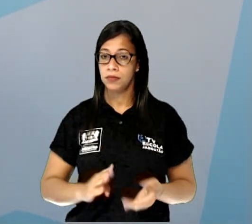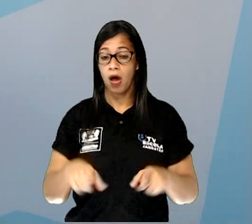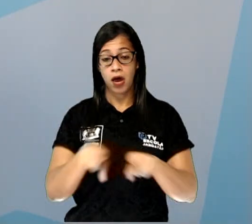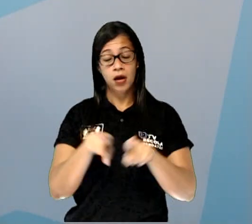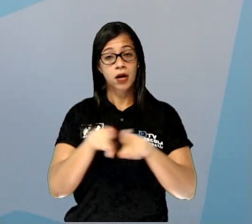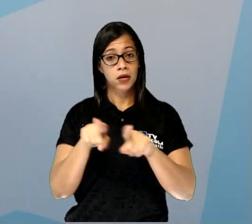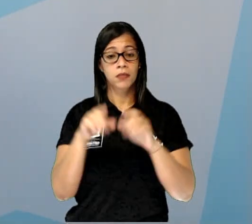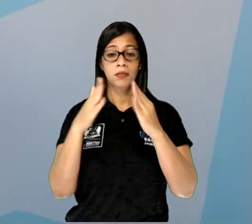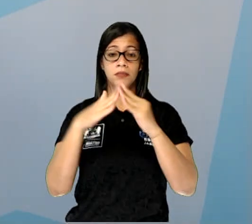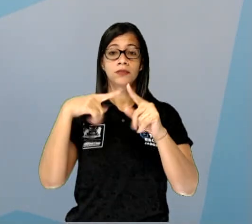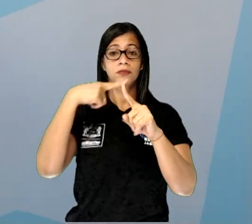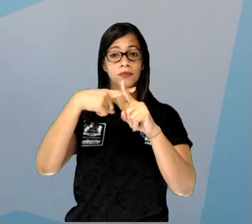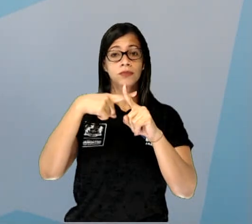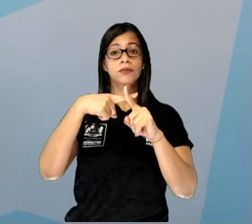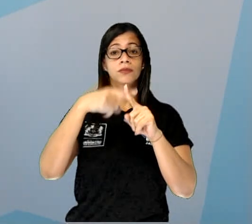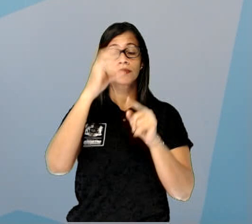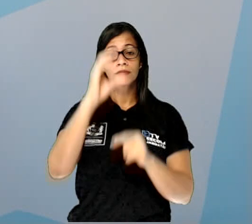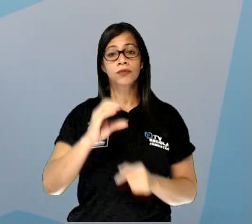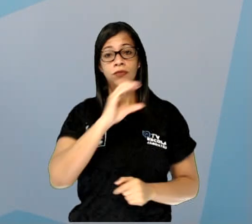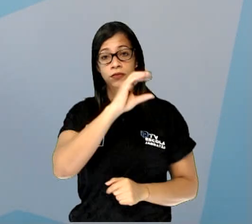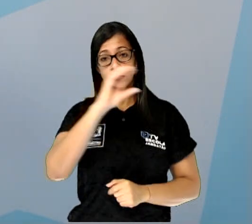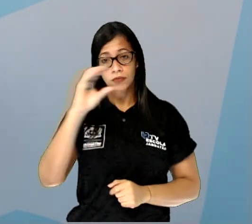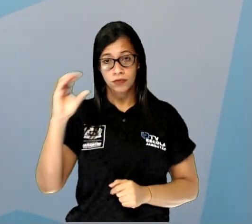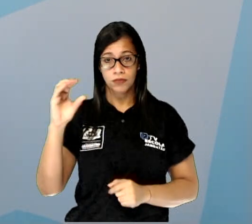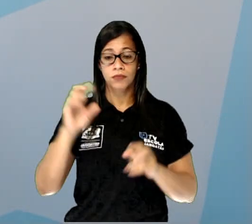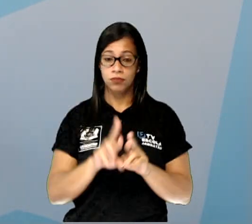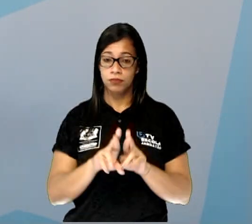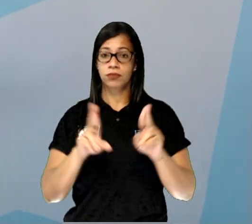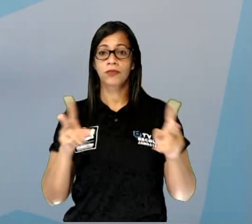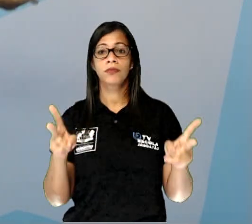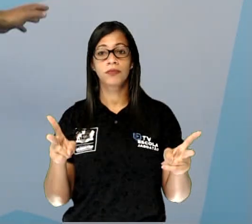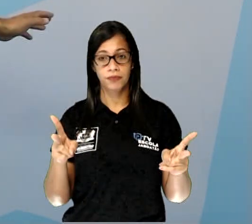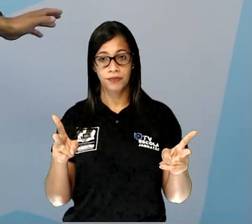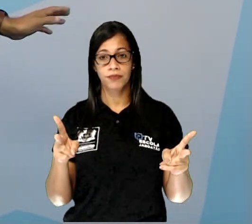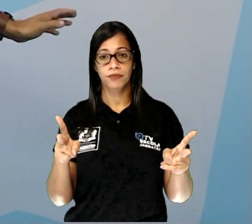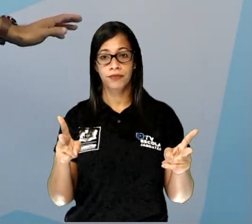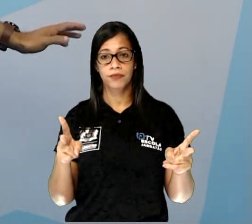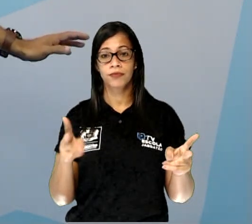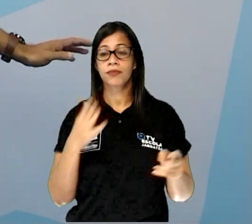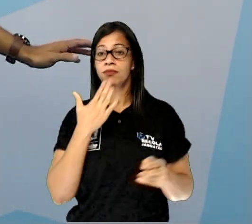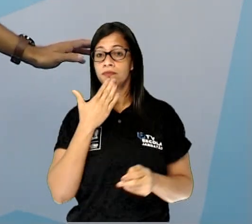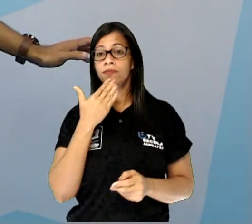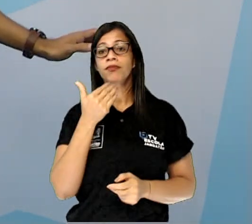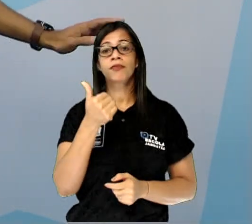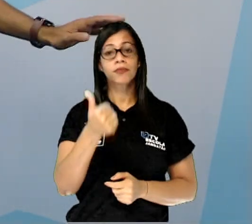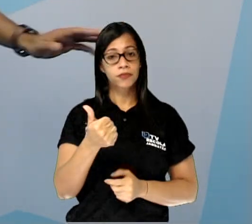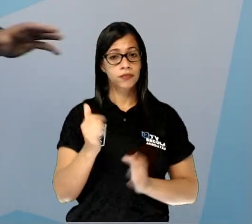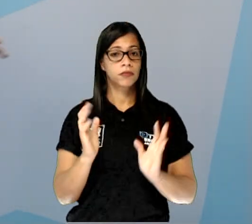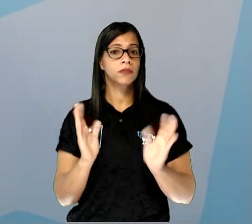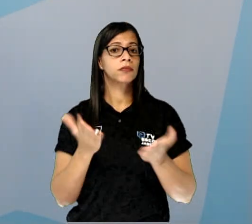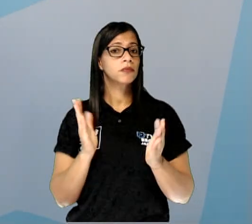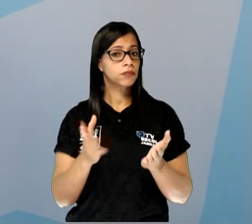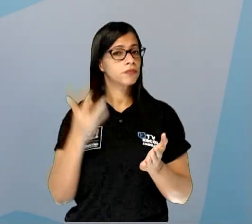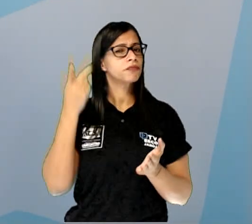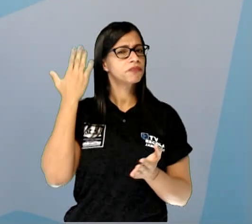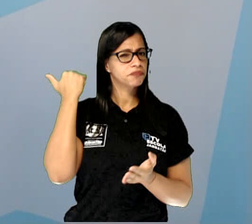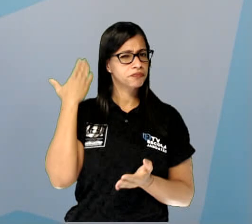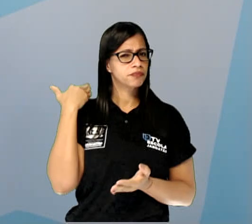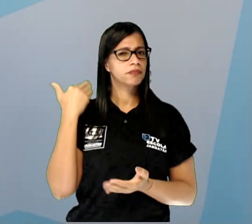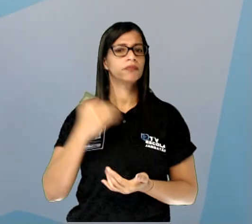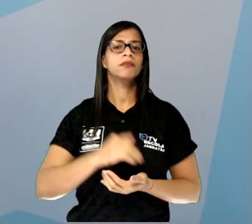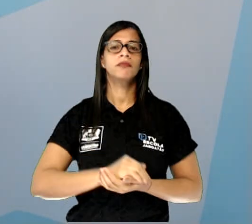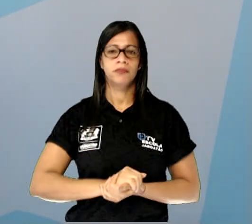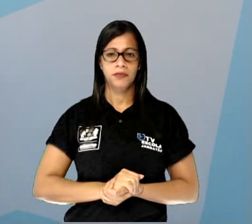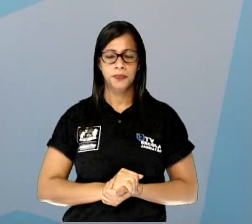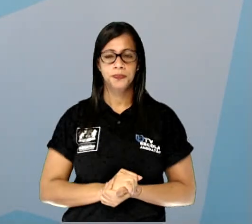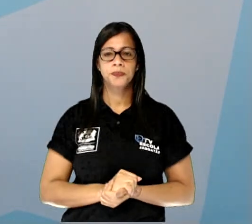Católica Apostólica Romana como ela é hoje, bem melhor do que a igreja do período medieval até a época da Reforma. Eu